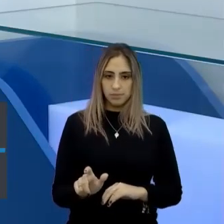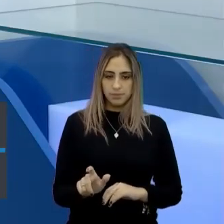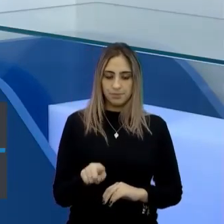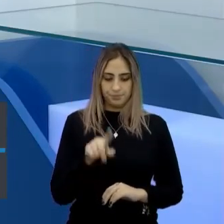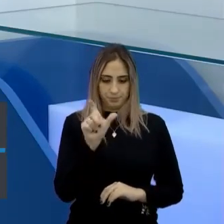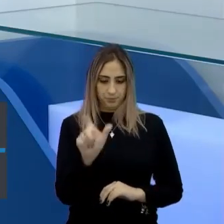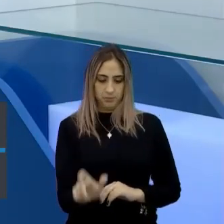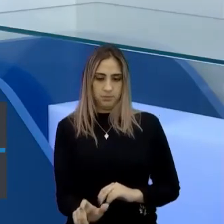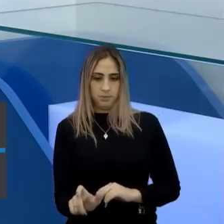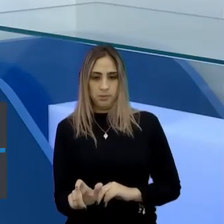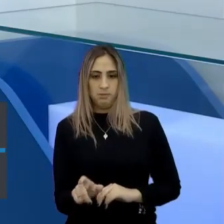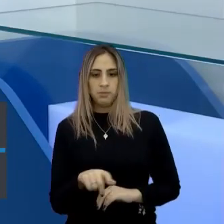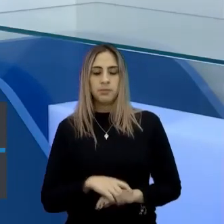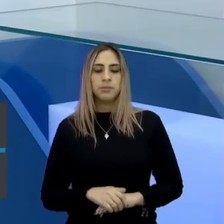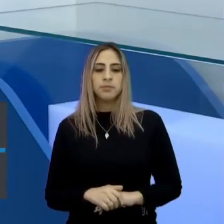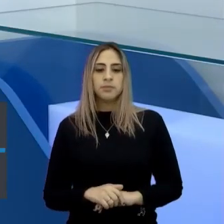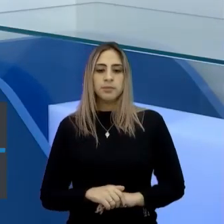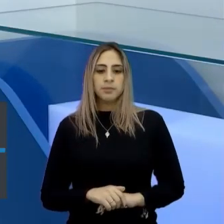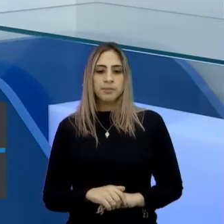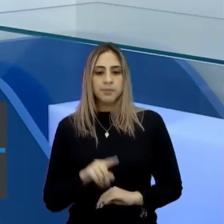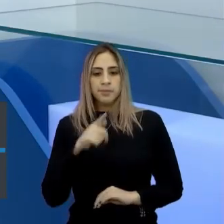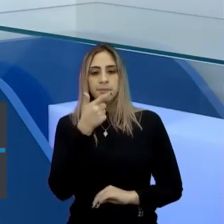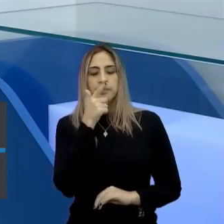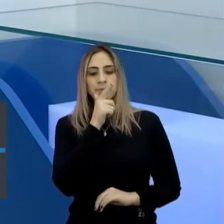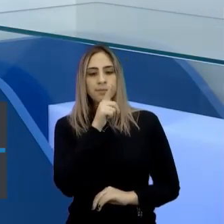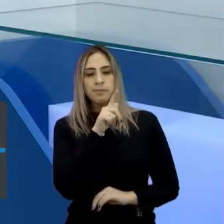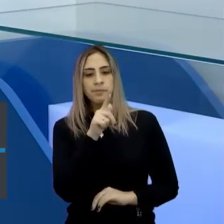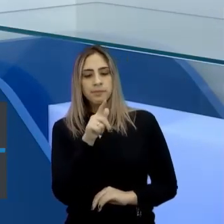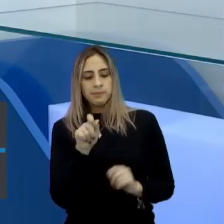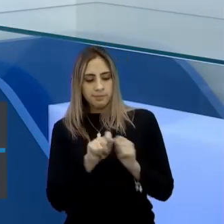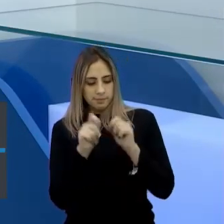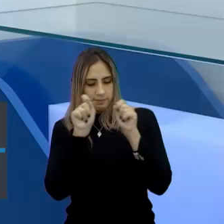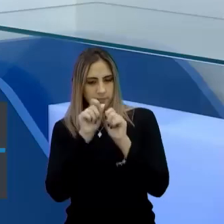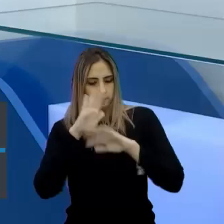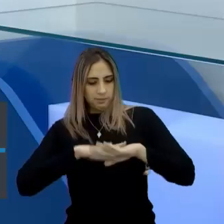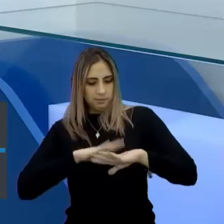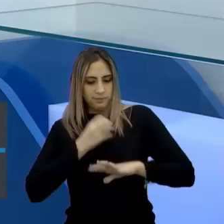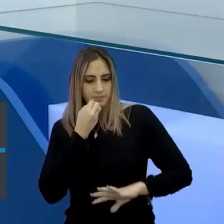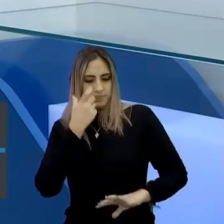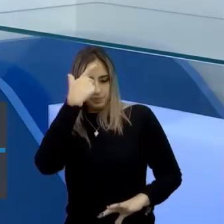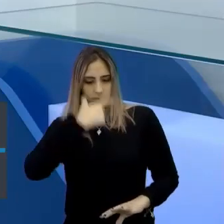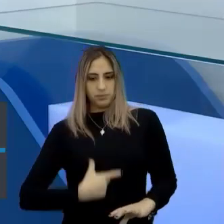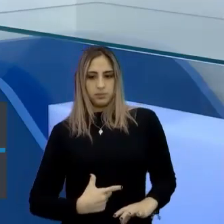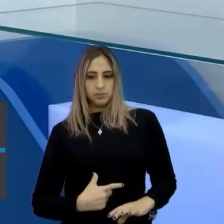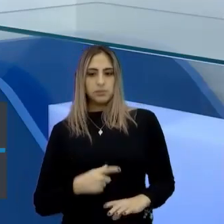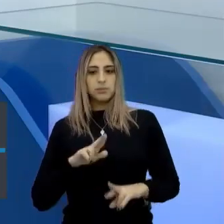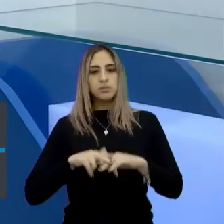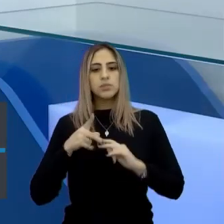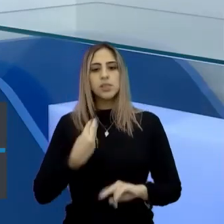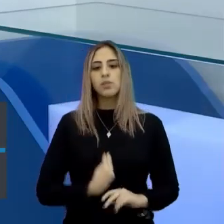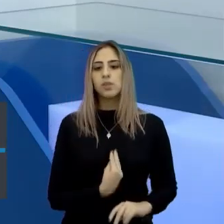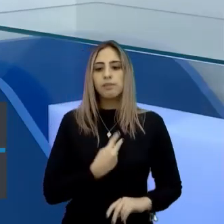né, parece... Ele consegue incorporar mesmo, talvez por conta da vivência que ele teve